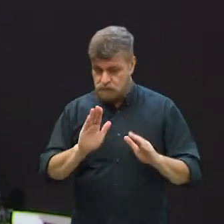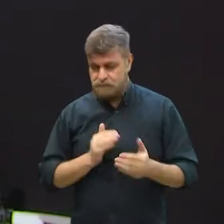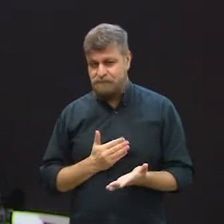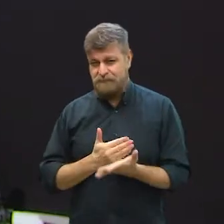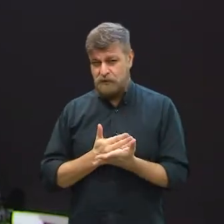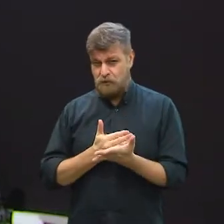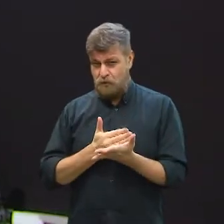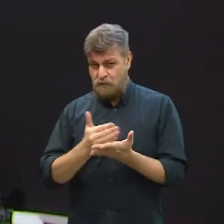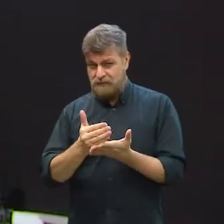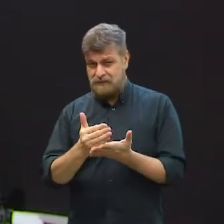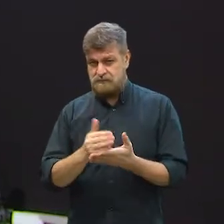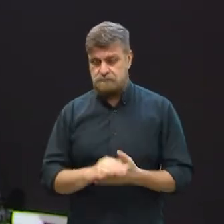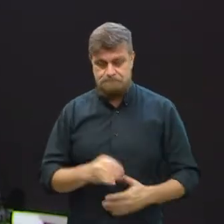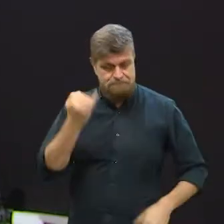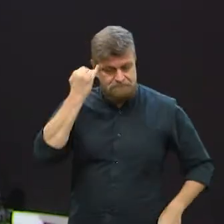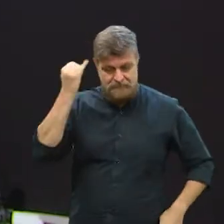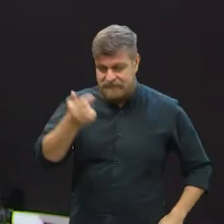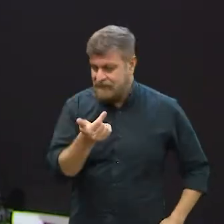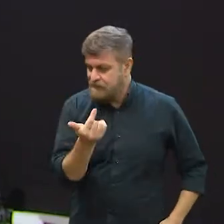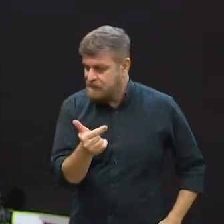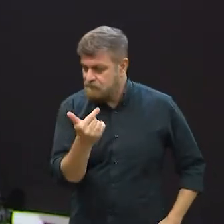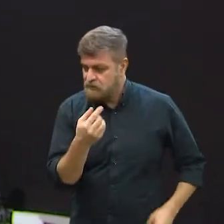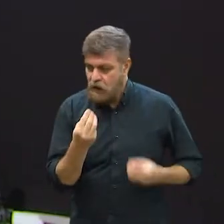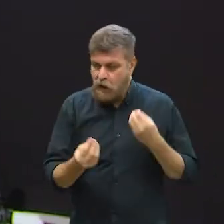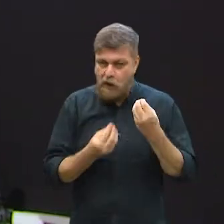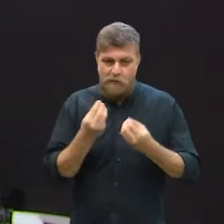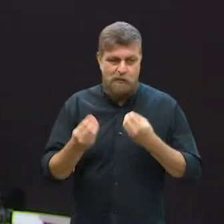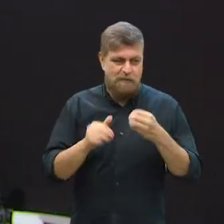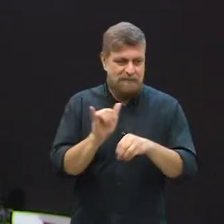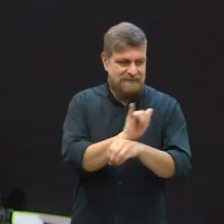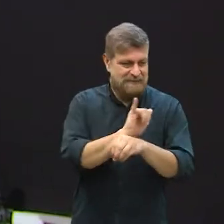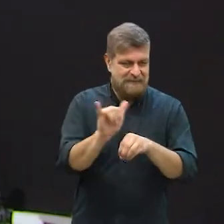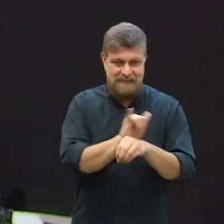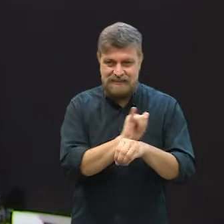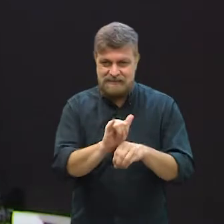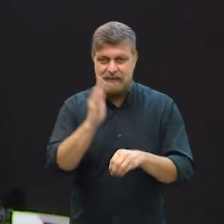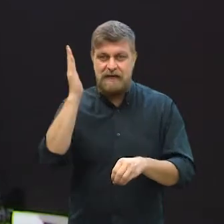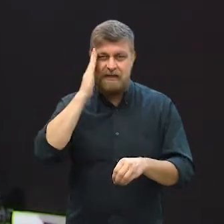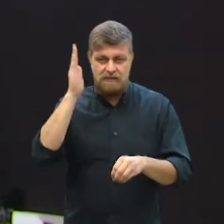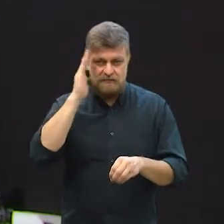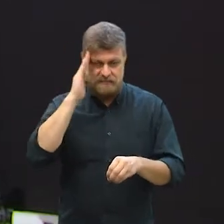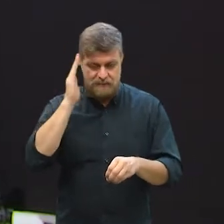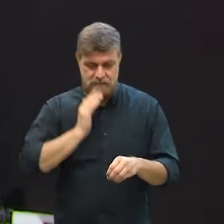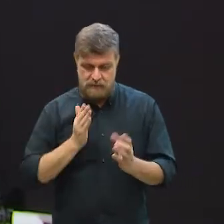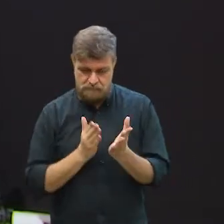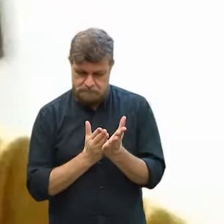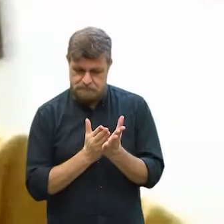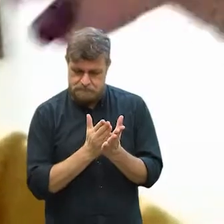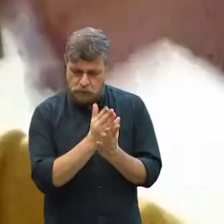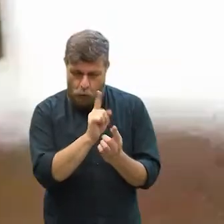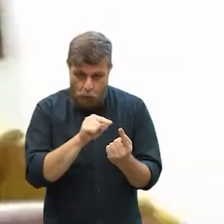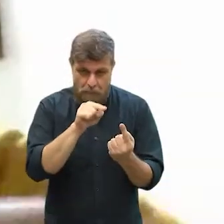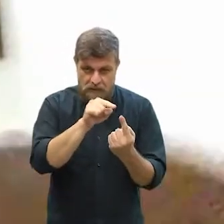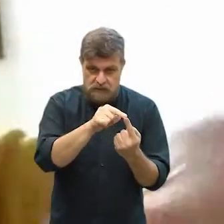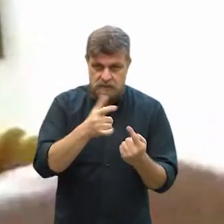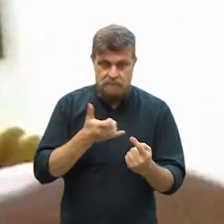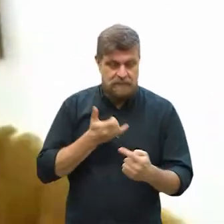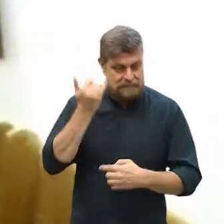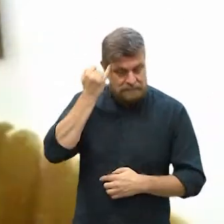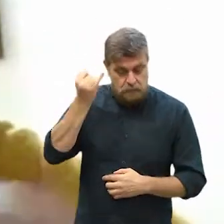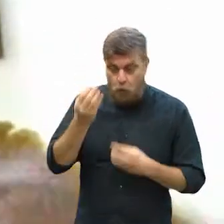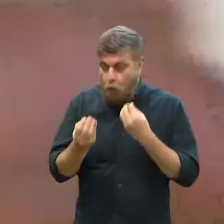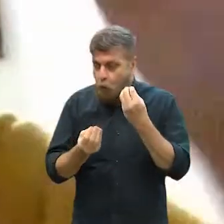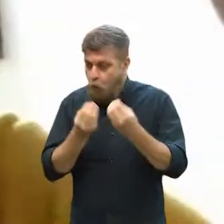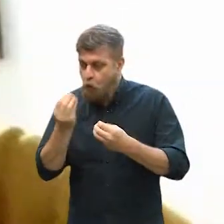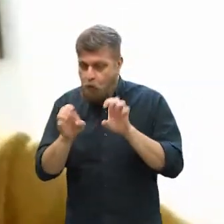começo, ainda não tinha ideia muito bem do modelo de negócio, eu sabia o caminho por onde ele iria, mas ainda não sabia muito bem